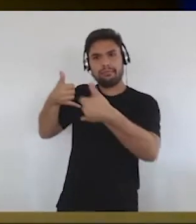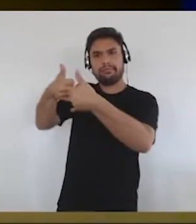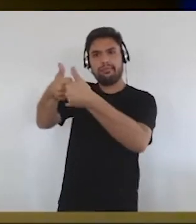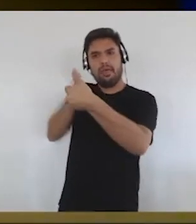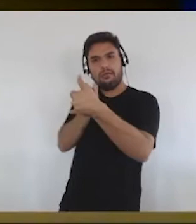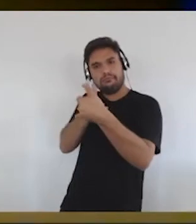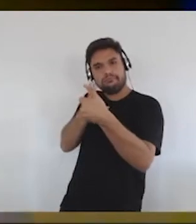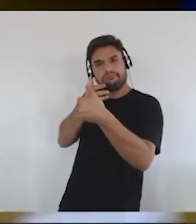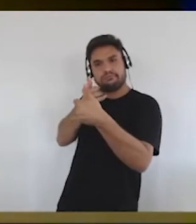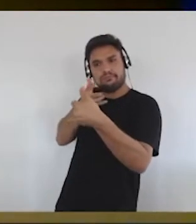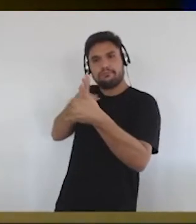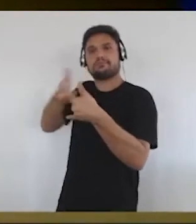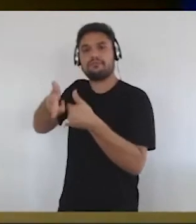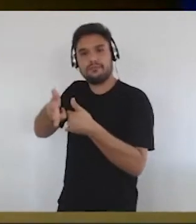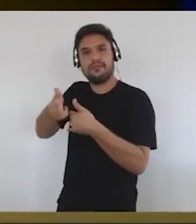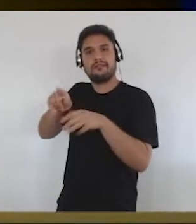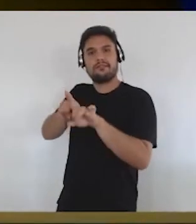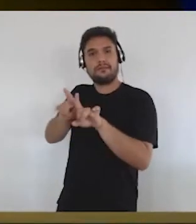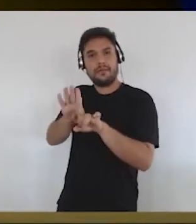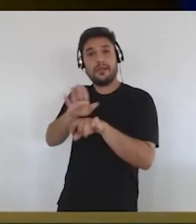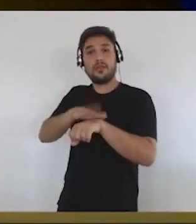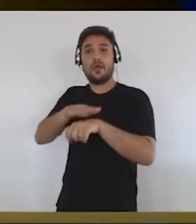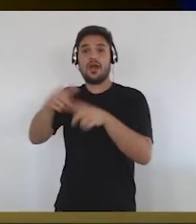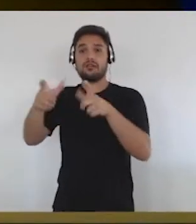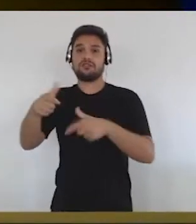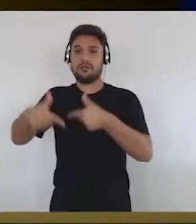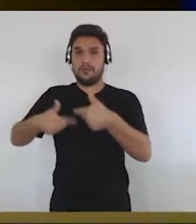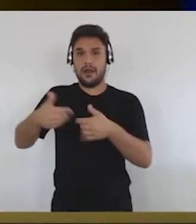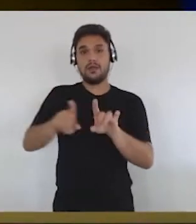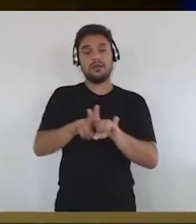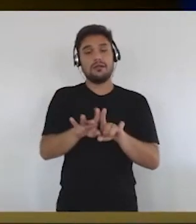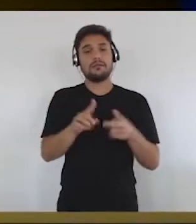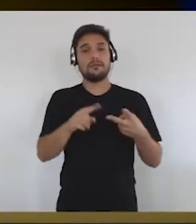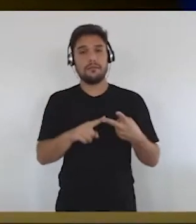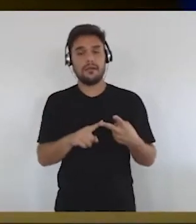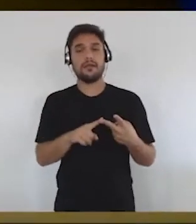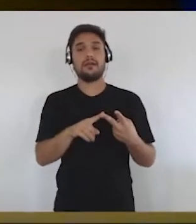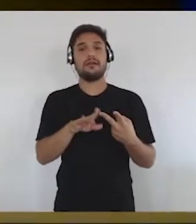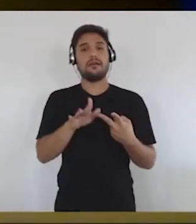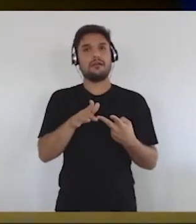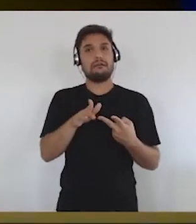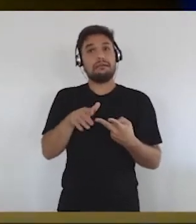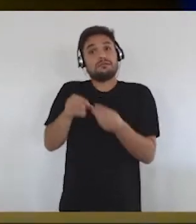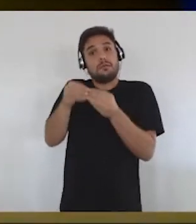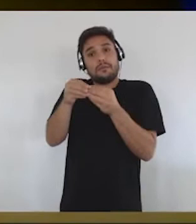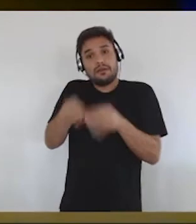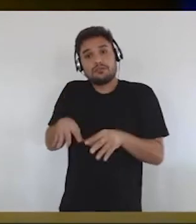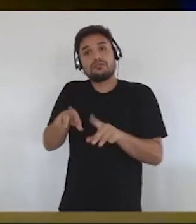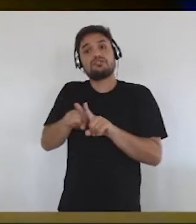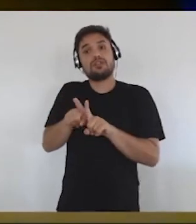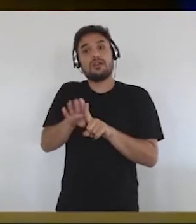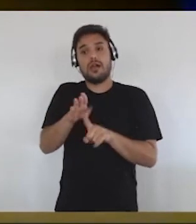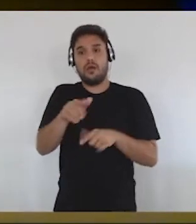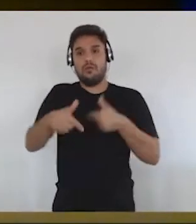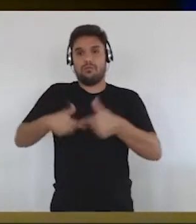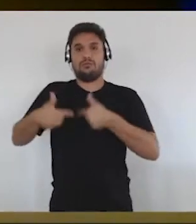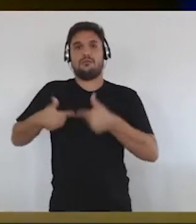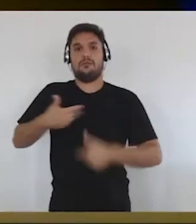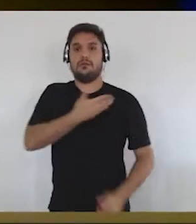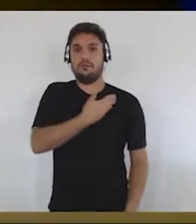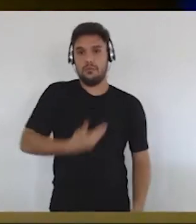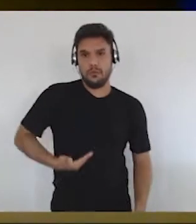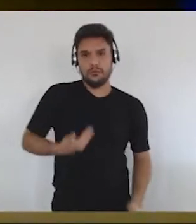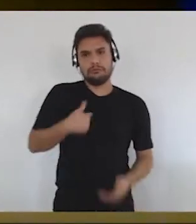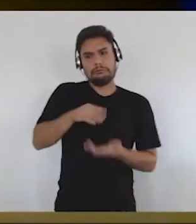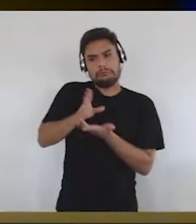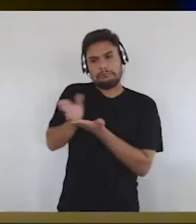escutas ambientais implementadas em local de trabalho, a investirem, na verdade, contra o exercício do munus público, visando a obtenção